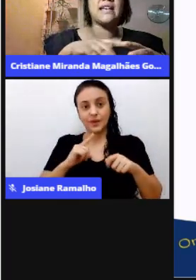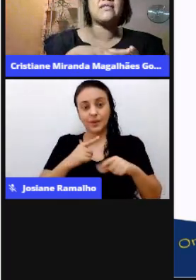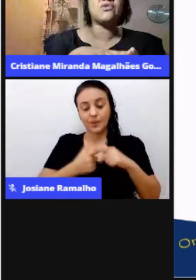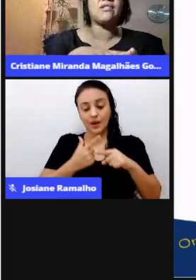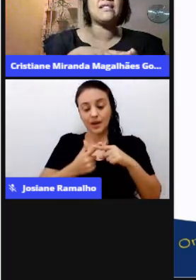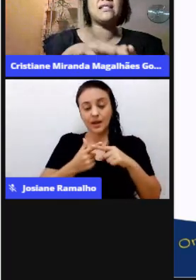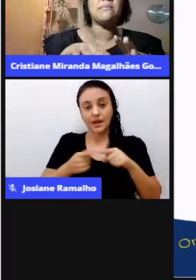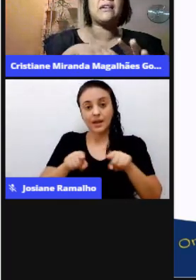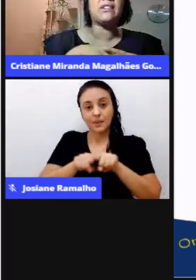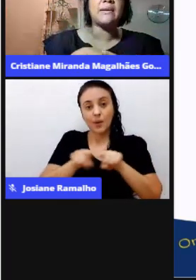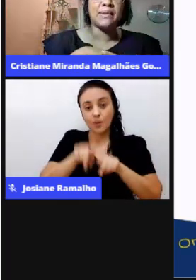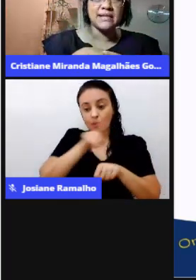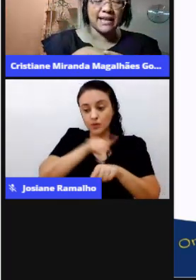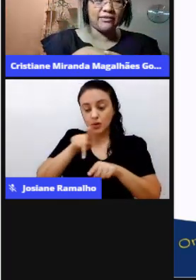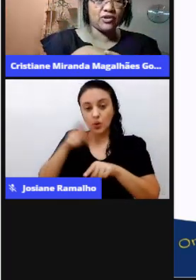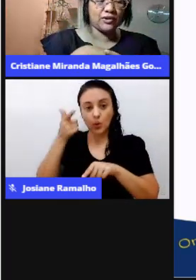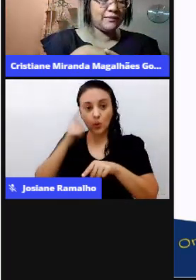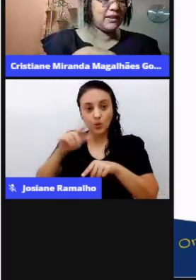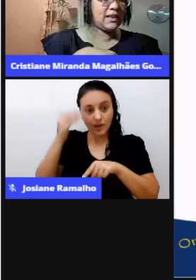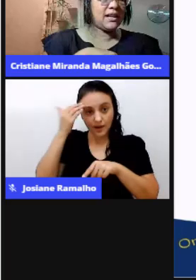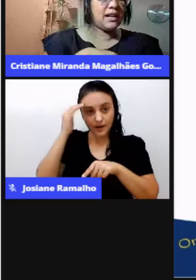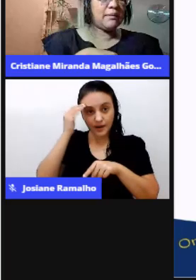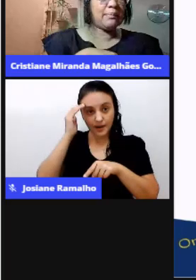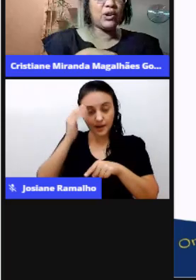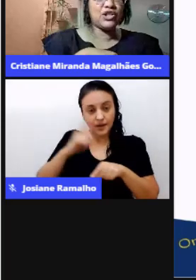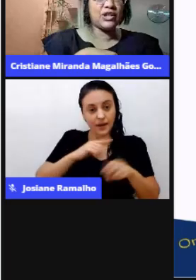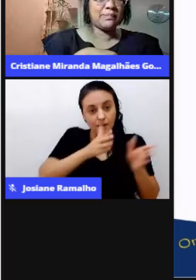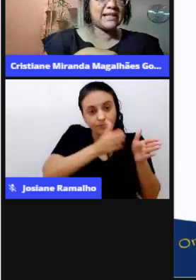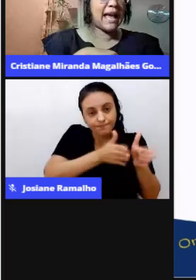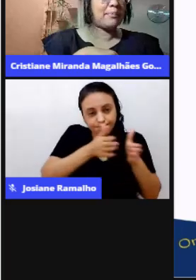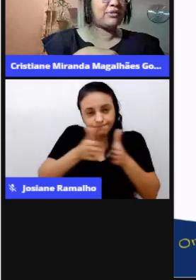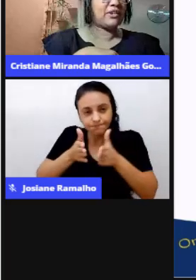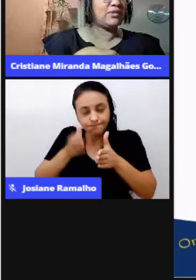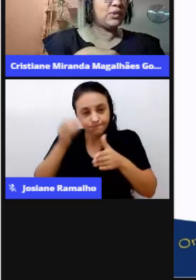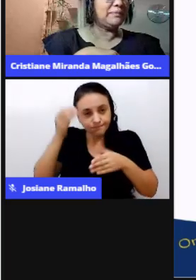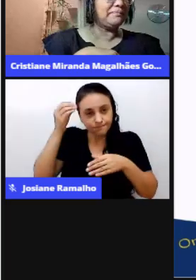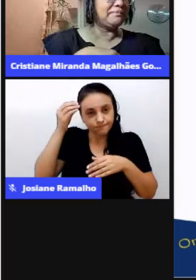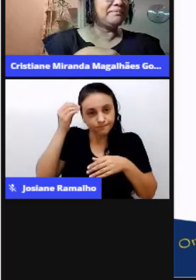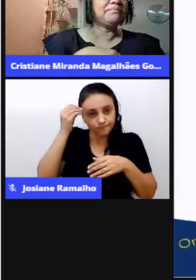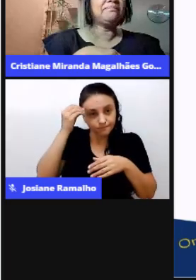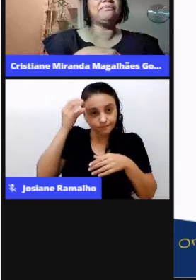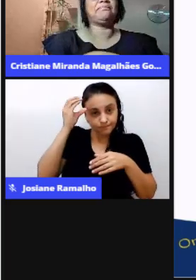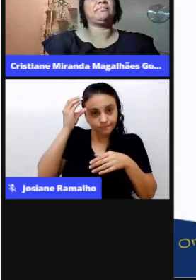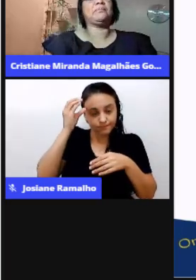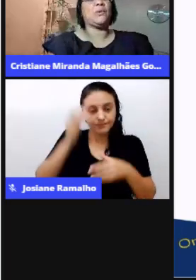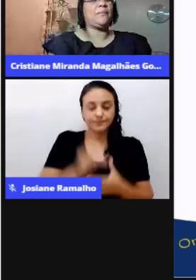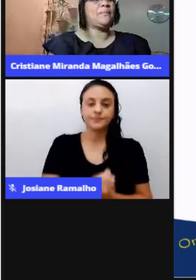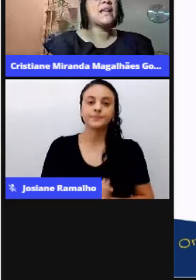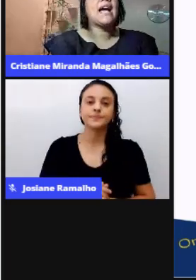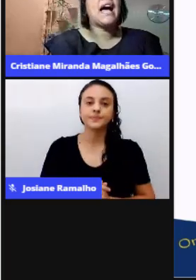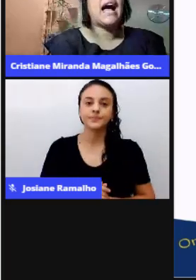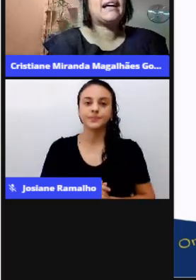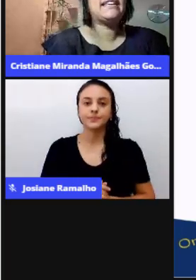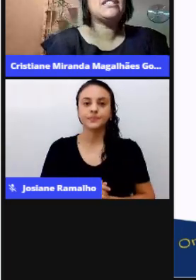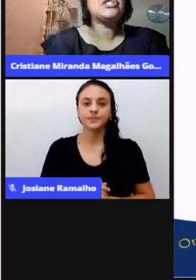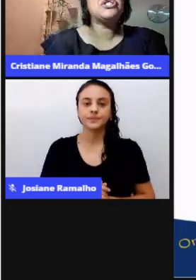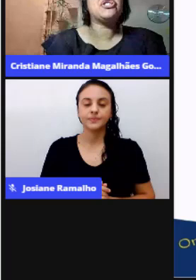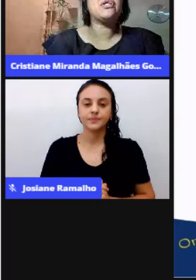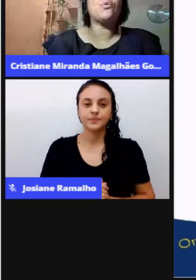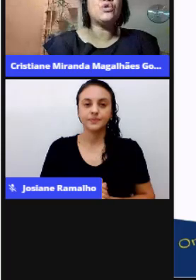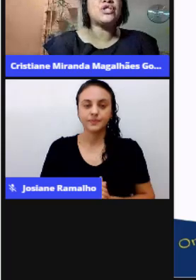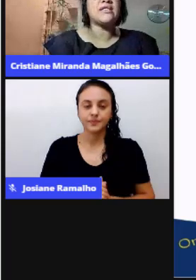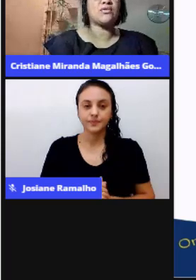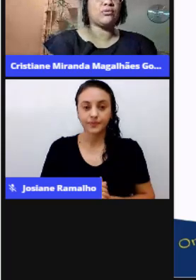um processo de conhecimento ali presente. Pode passar, por favor? Bom, aqui a